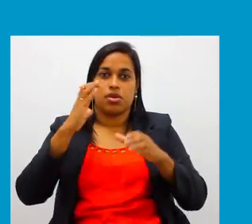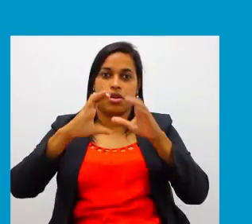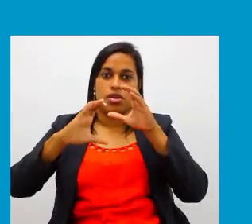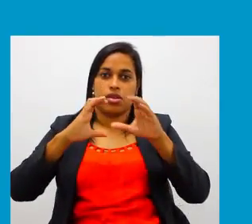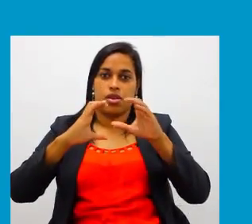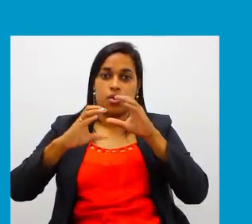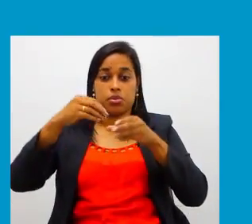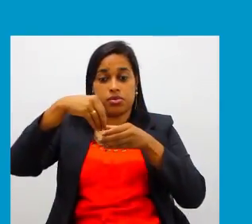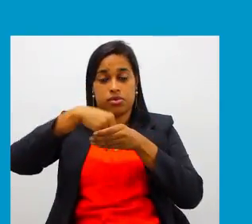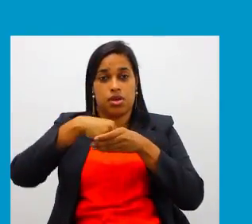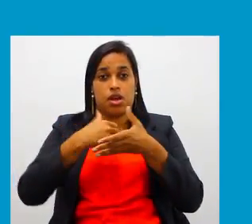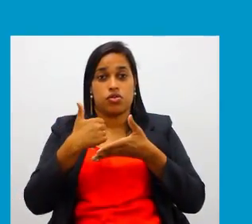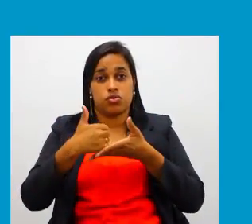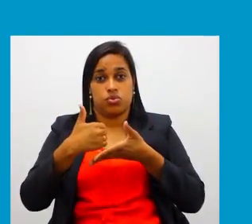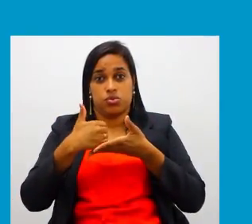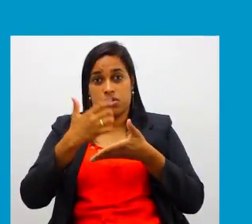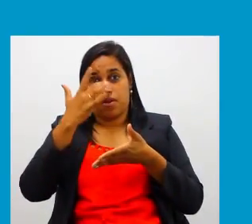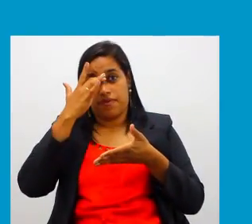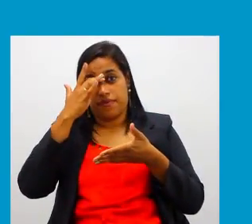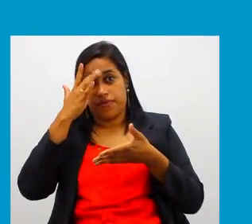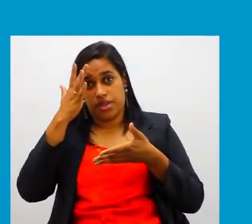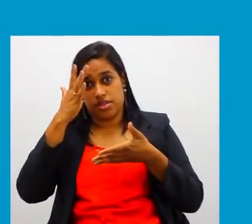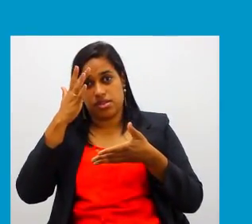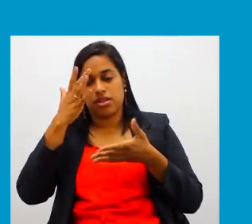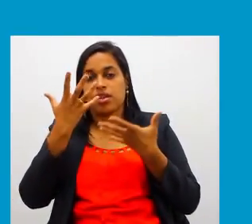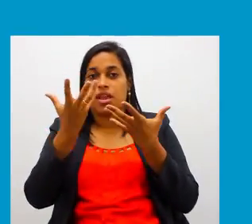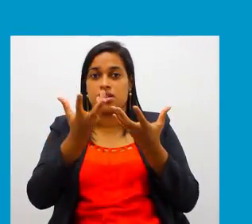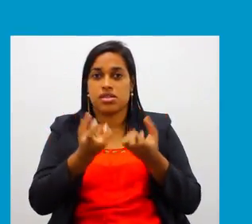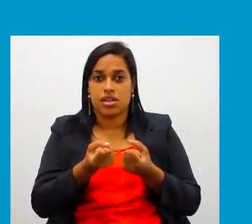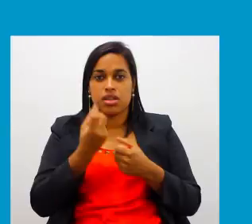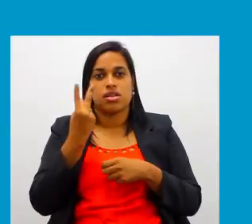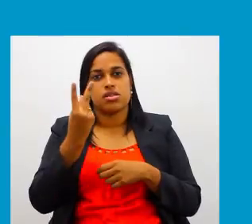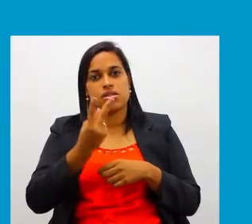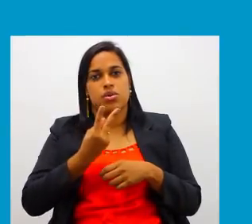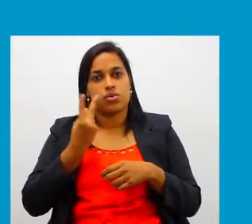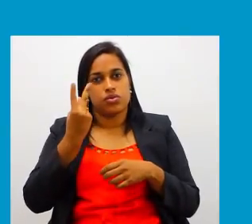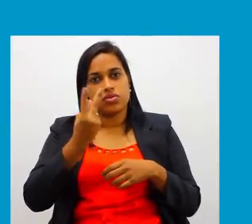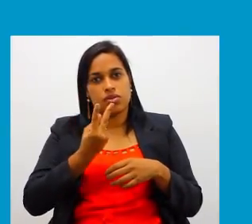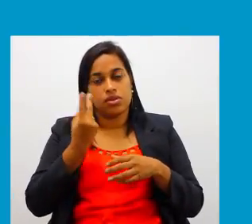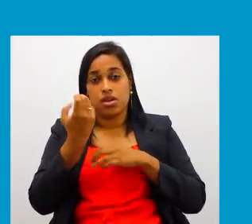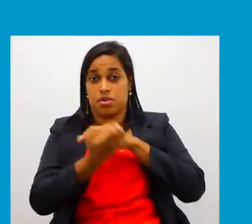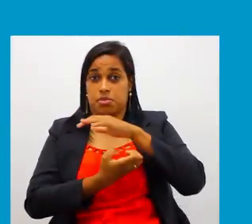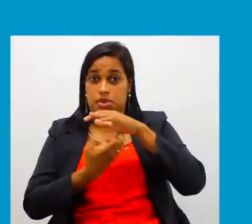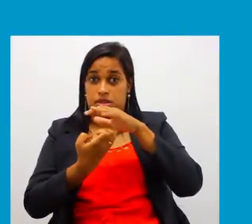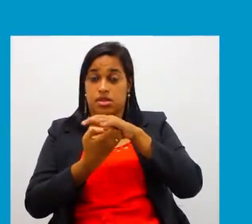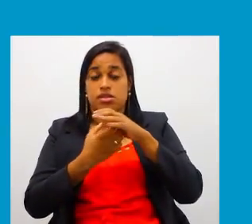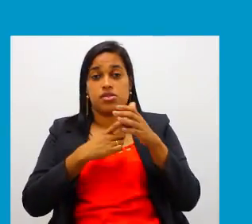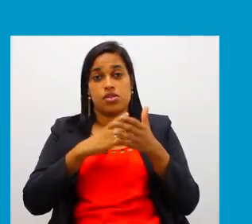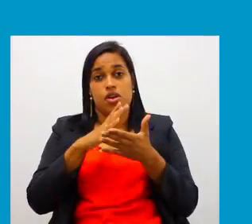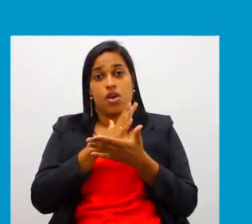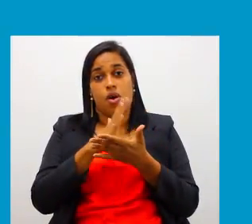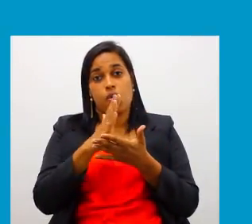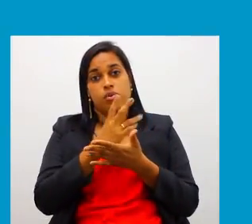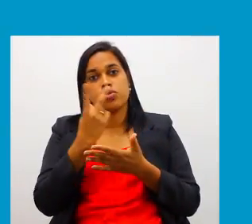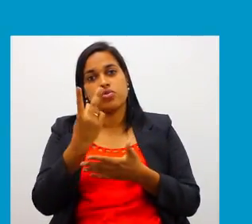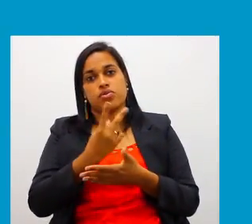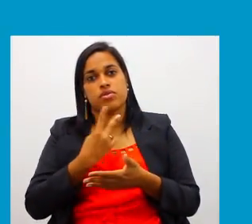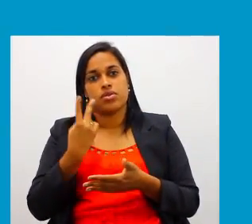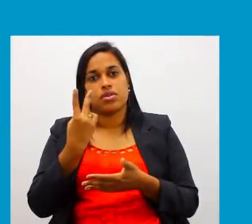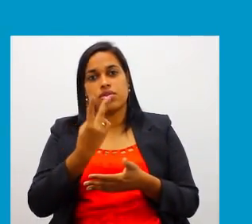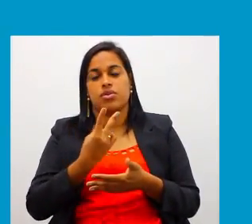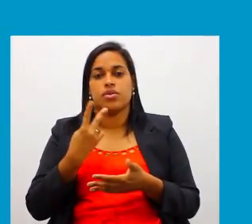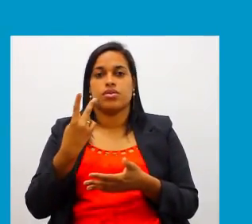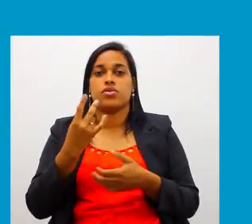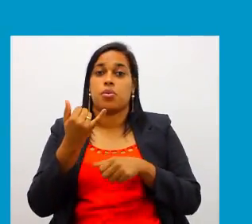a comunicação interna ajuda a facilitar a aceitação dos valores. As empresas têm valores bem definidos e a comunicação